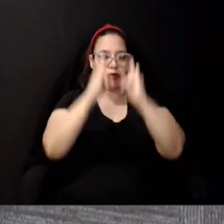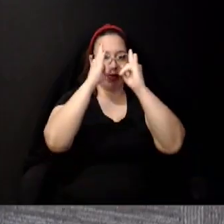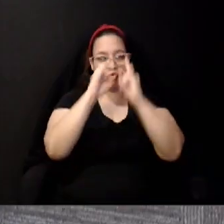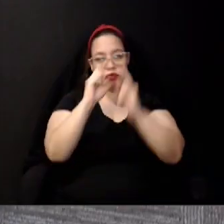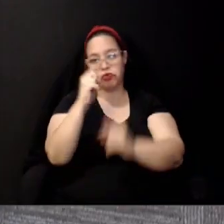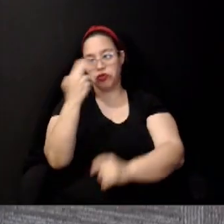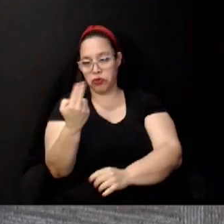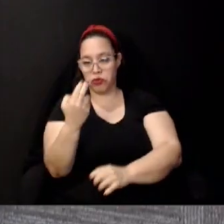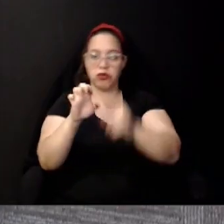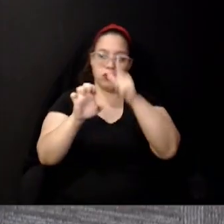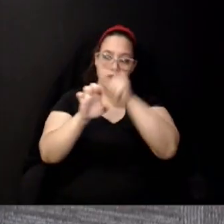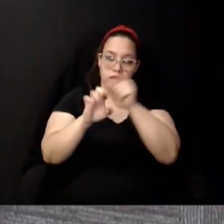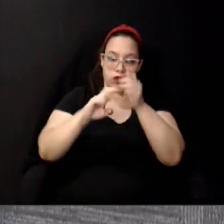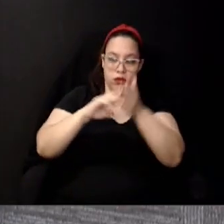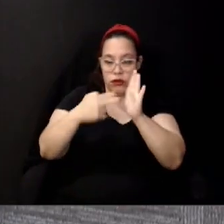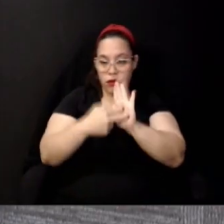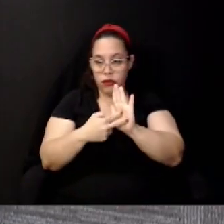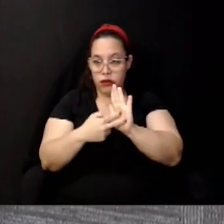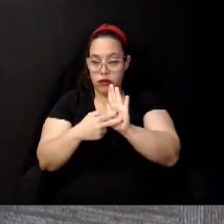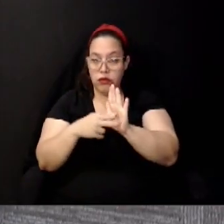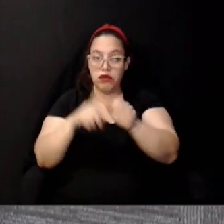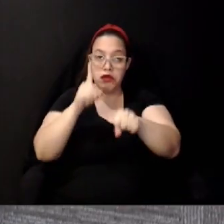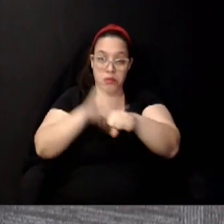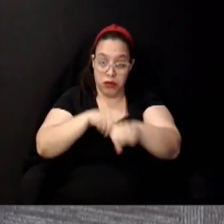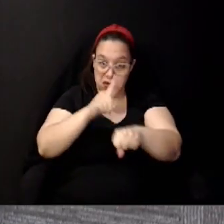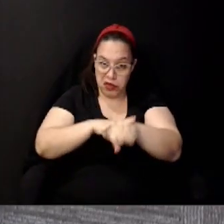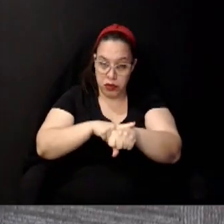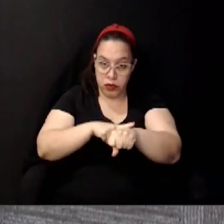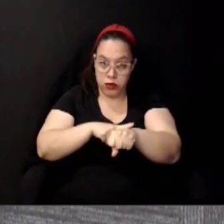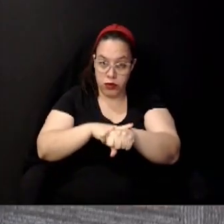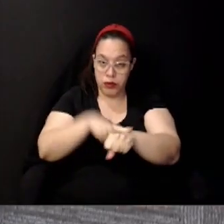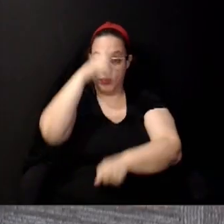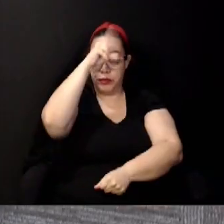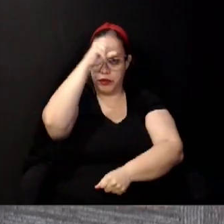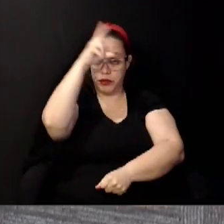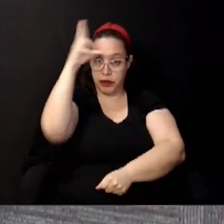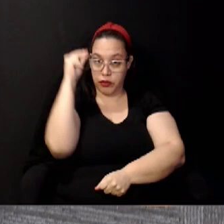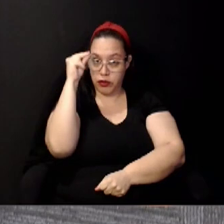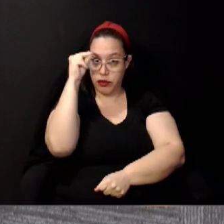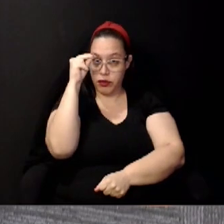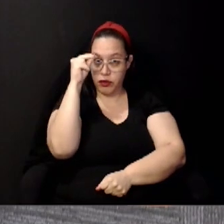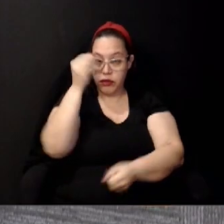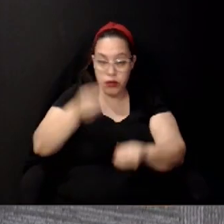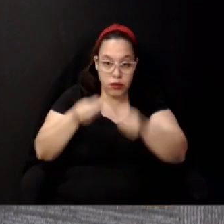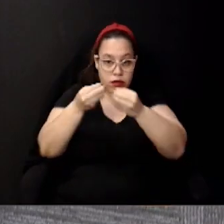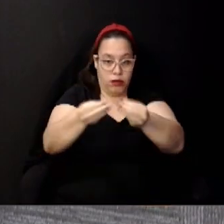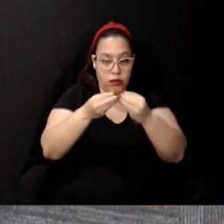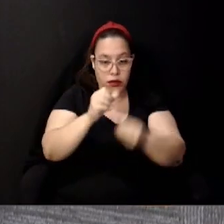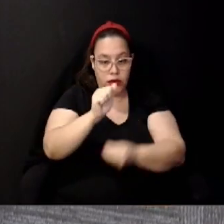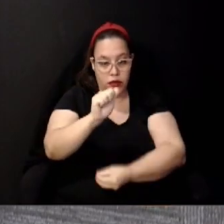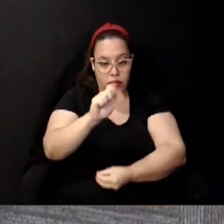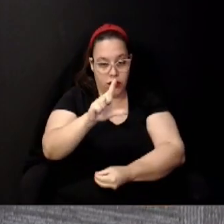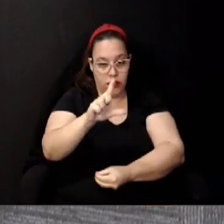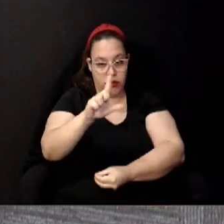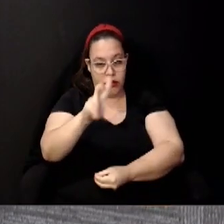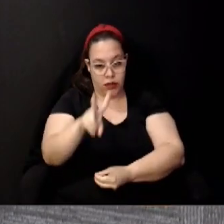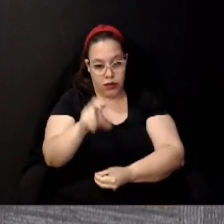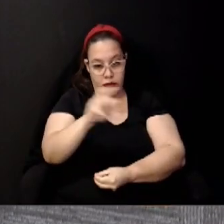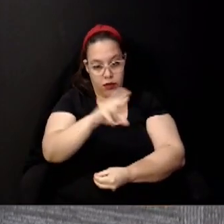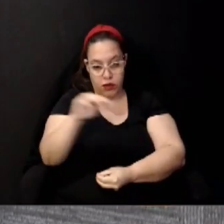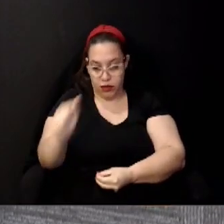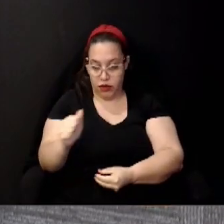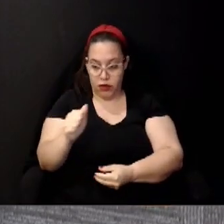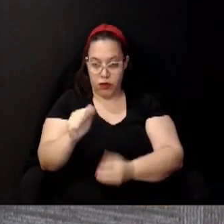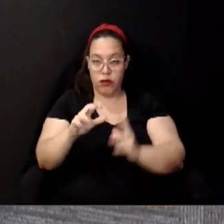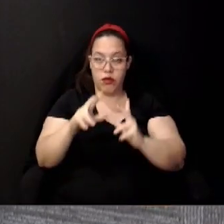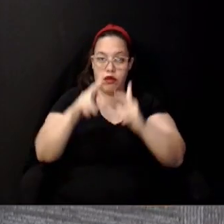né? Colocar prazo para que a prefeitura entregue um alvará, por exemplo, colocar todos esses